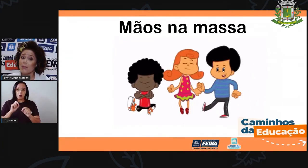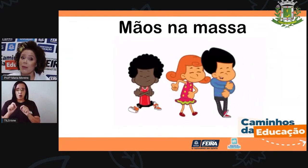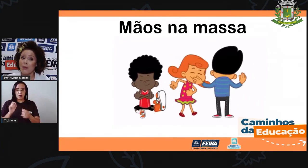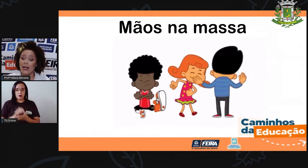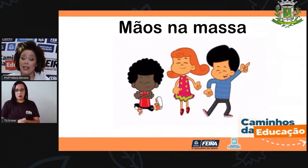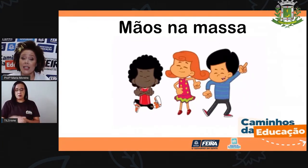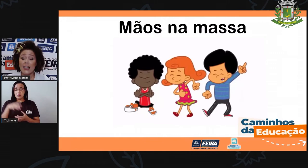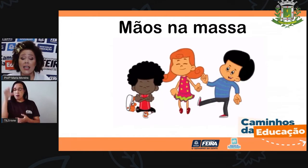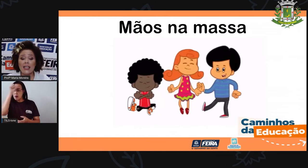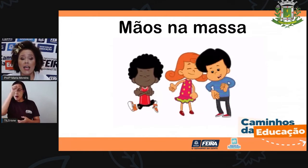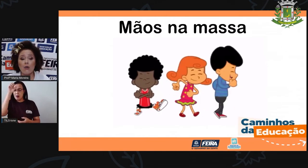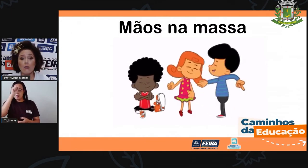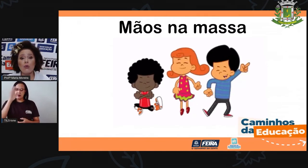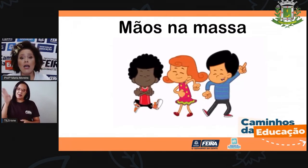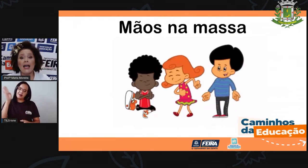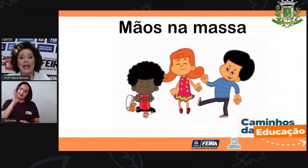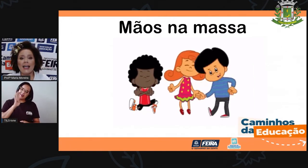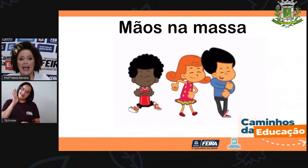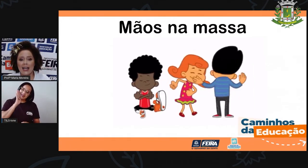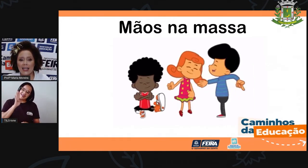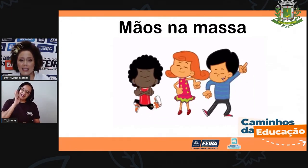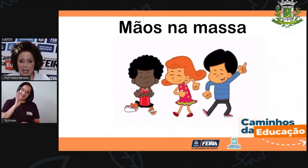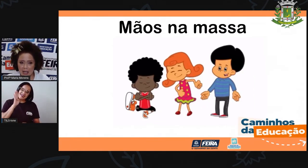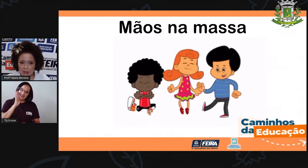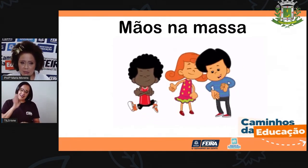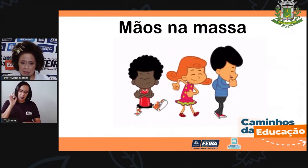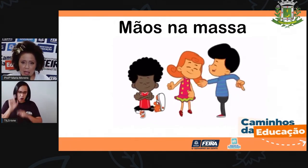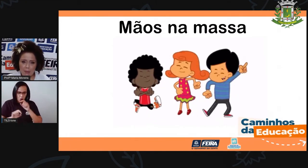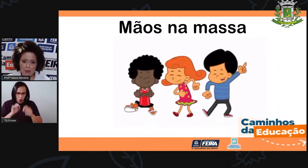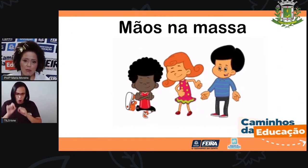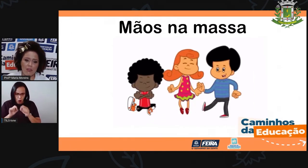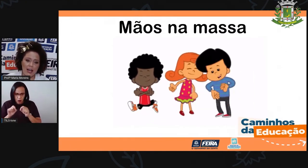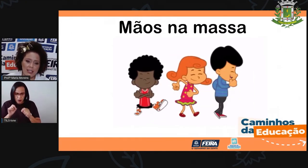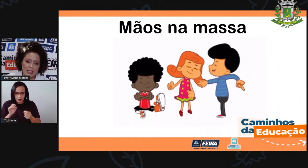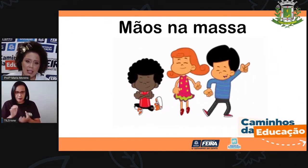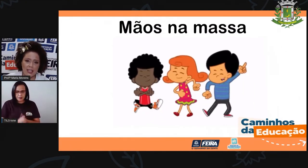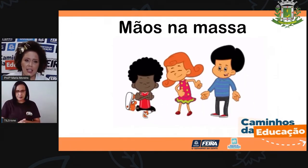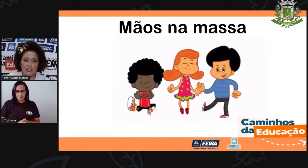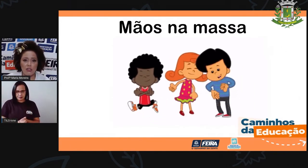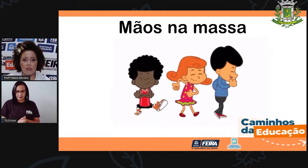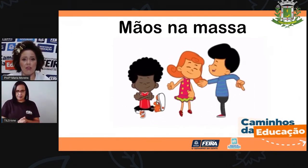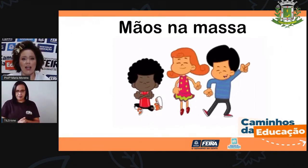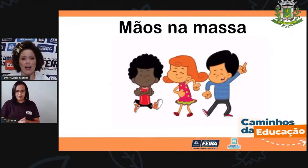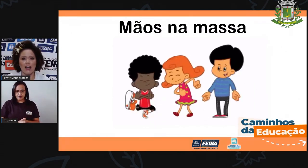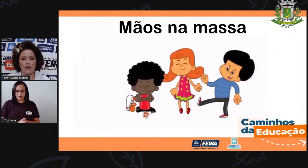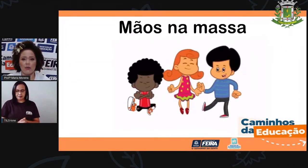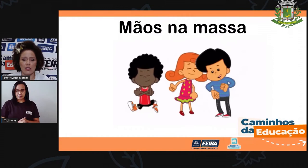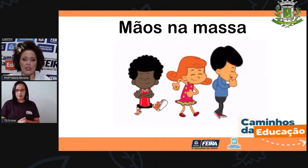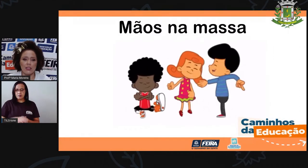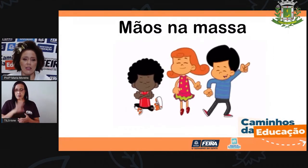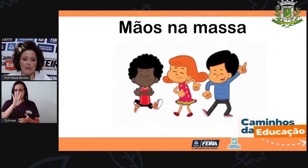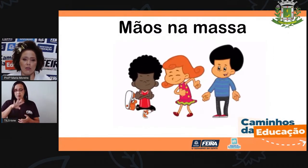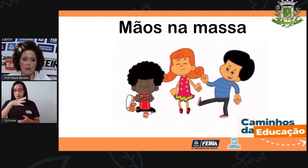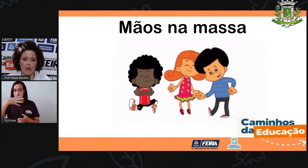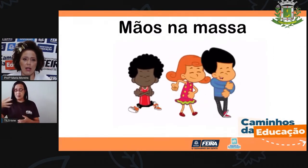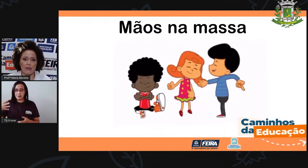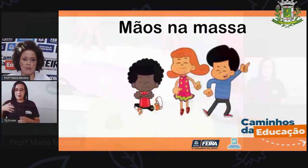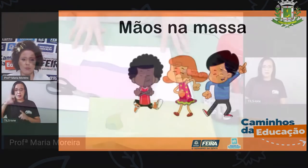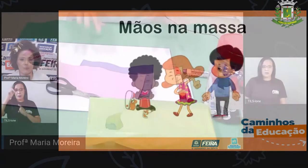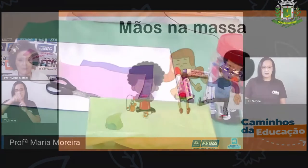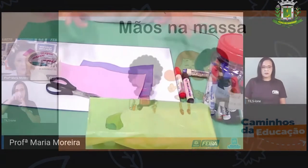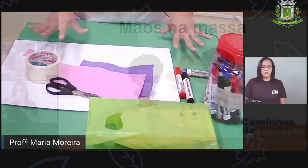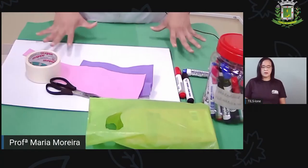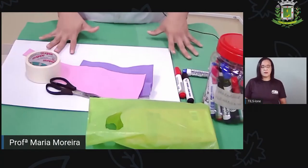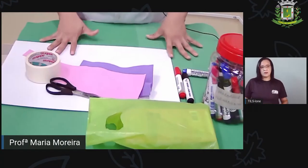fazer uma coisa bem bacana, que é um calendário, tá? A prova vai sair daqui. A gente vai lá agora. Vamos lá.